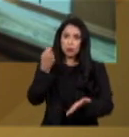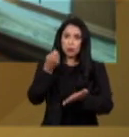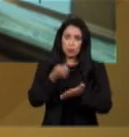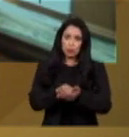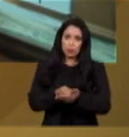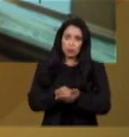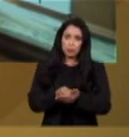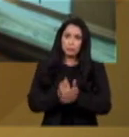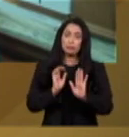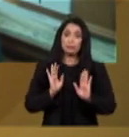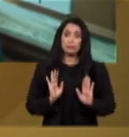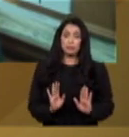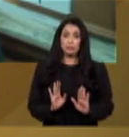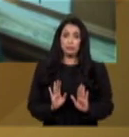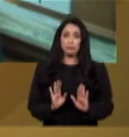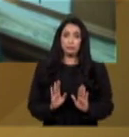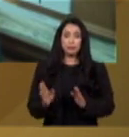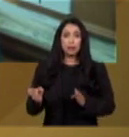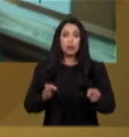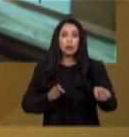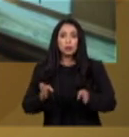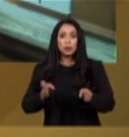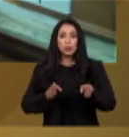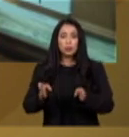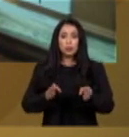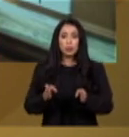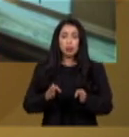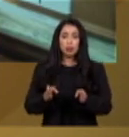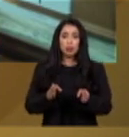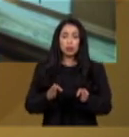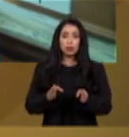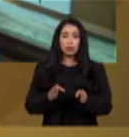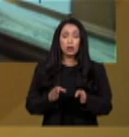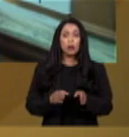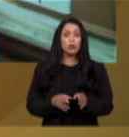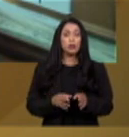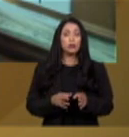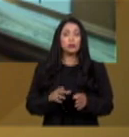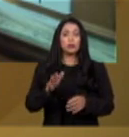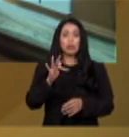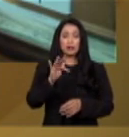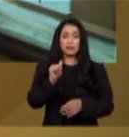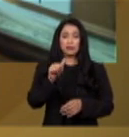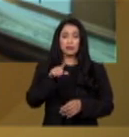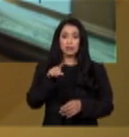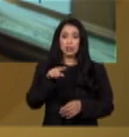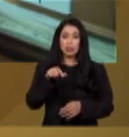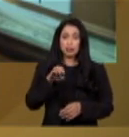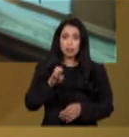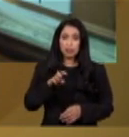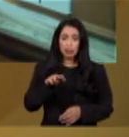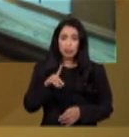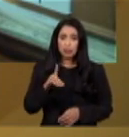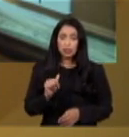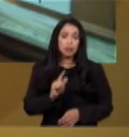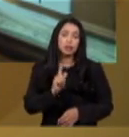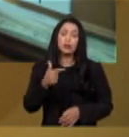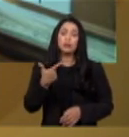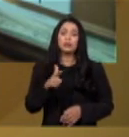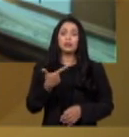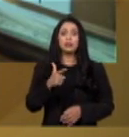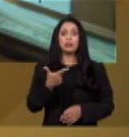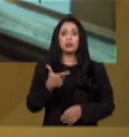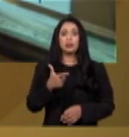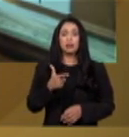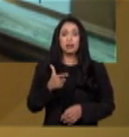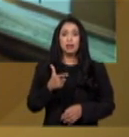requisição, há um período de graça para a fazenda, não haverá a incidência